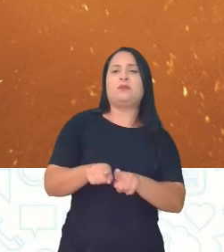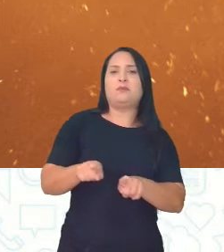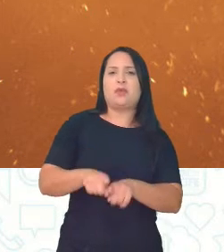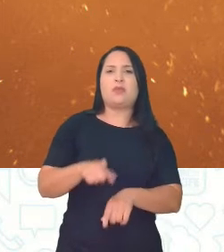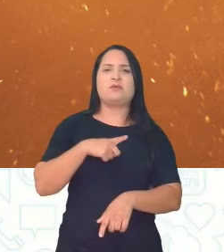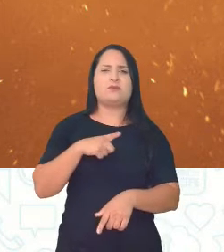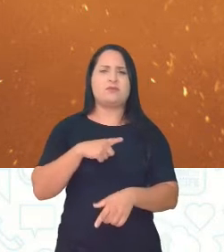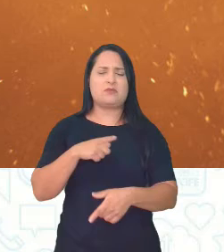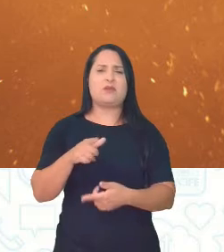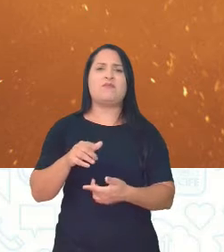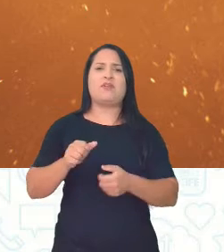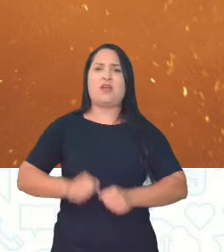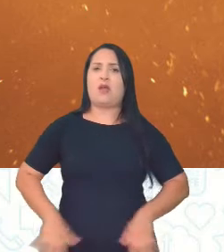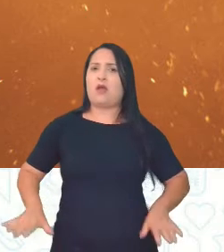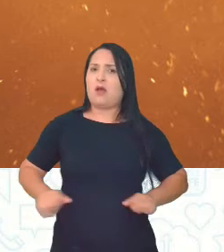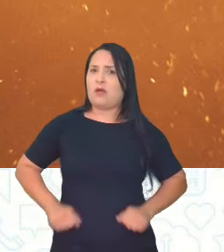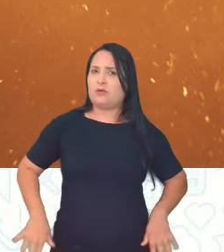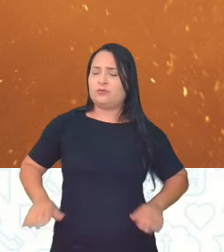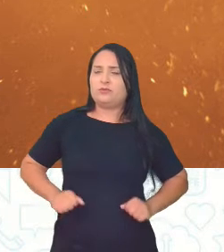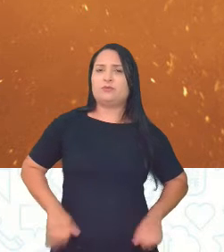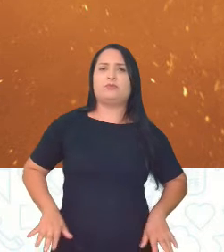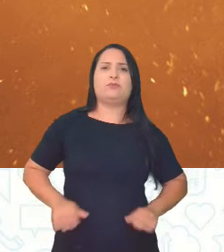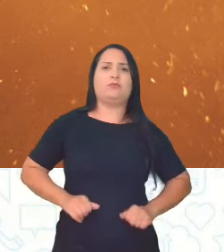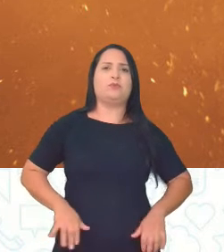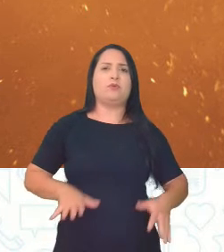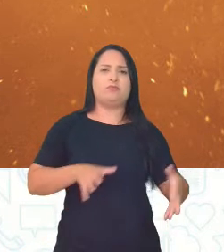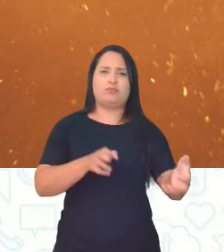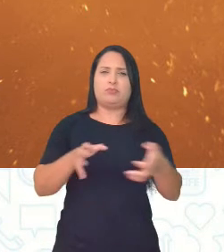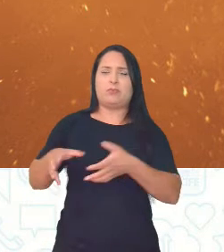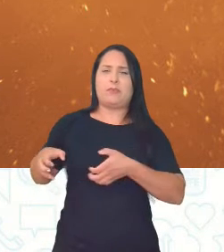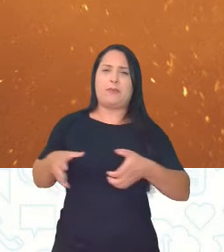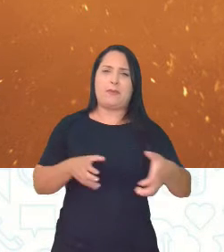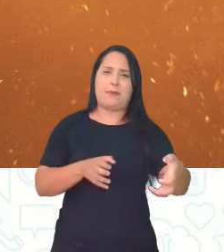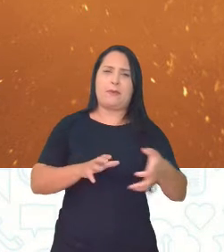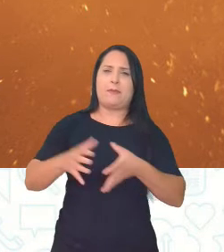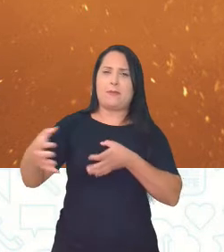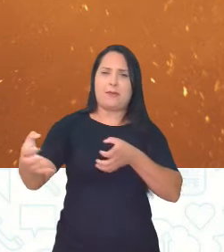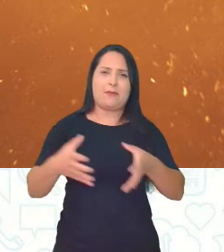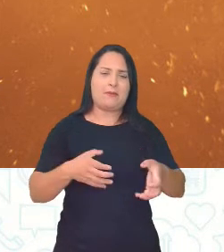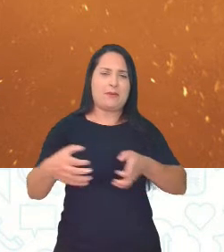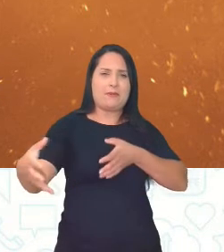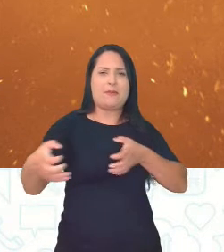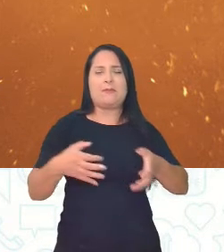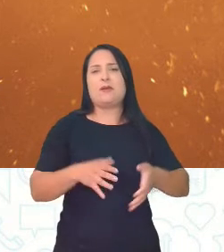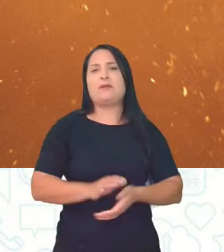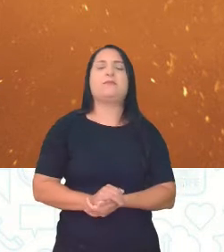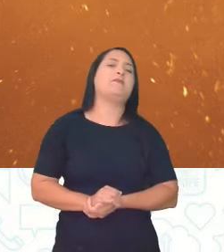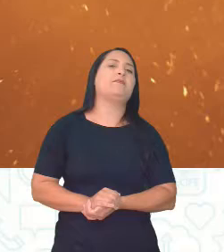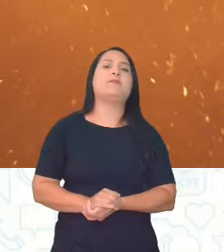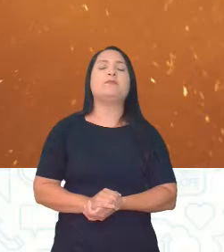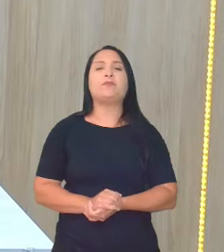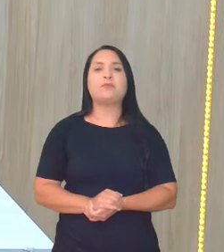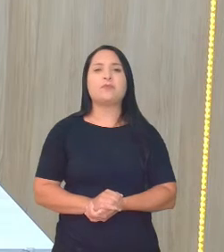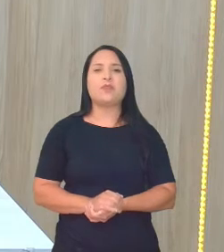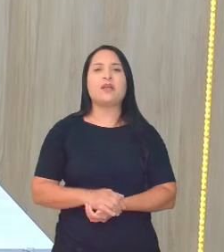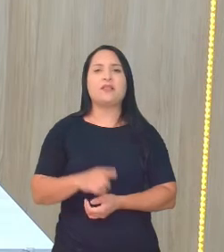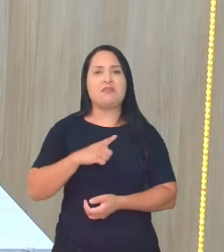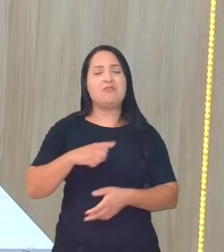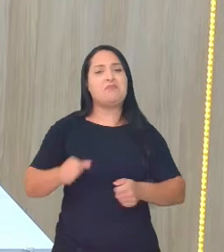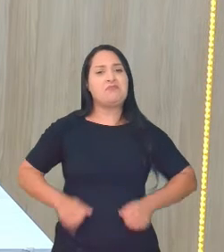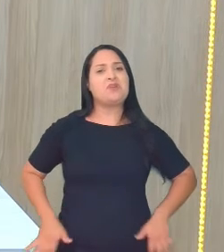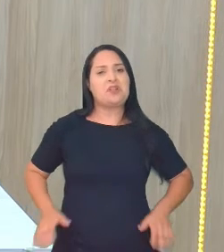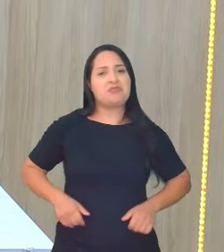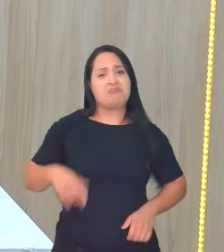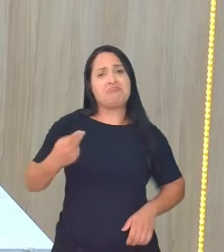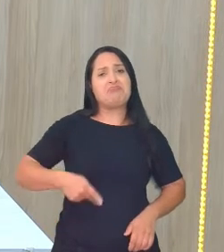houve muito gasto dentro nesse confronto, nessa guerra aí, e acabou trazendo, né, muitos prejuízos